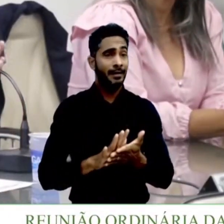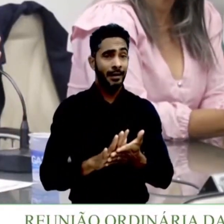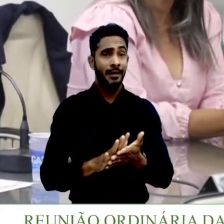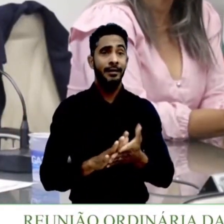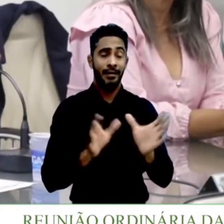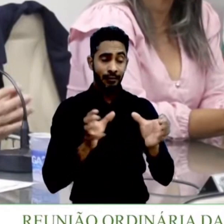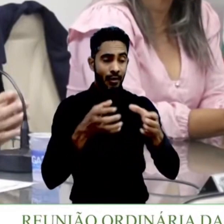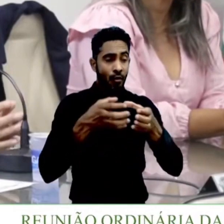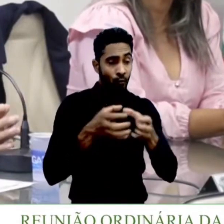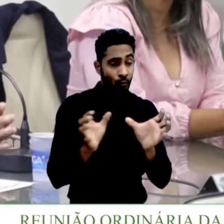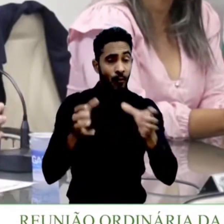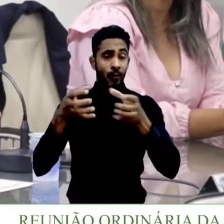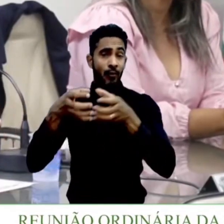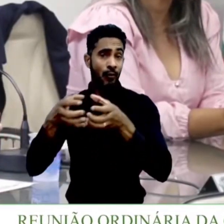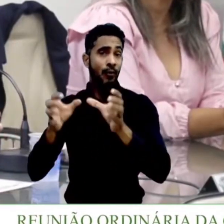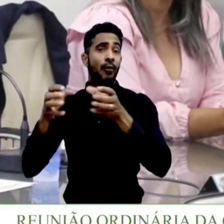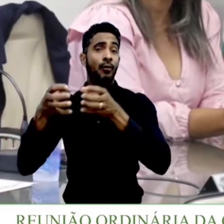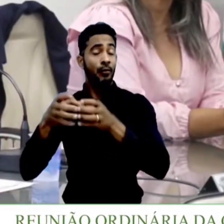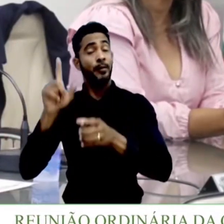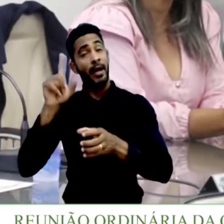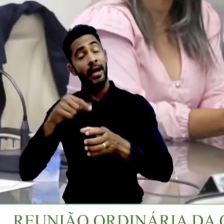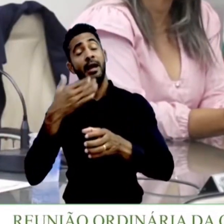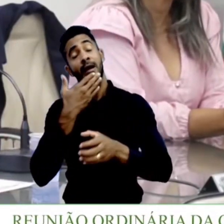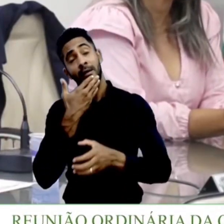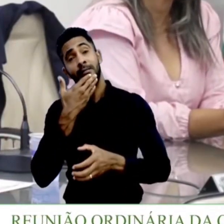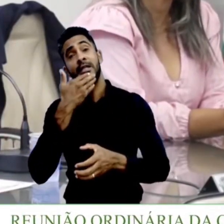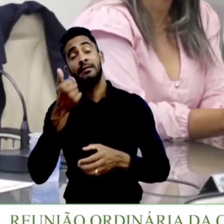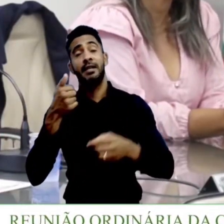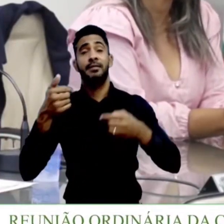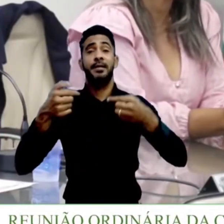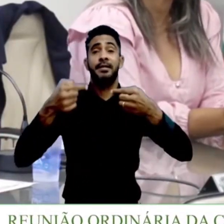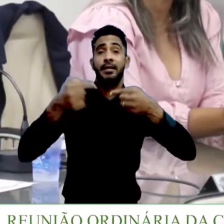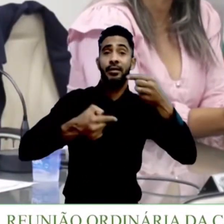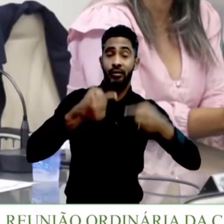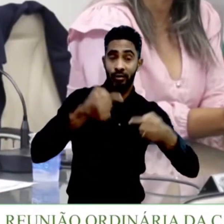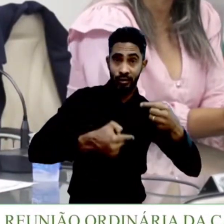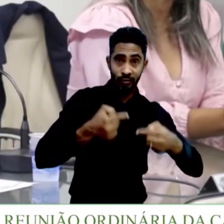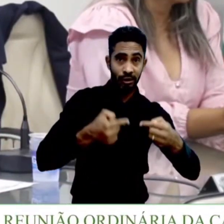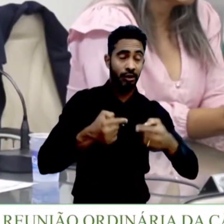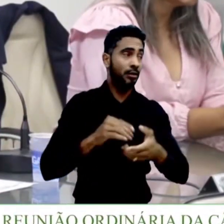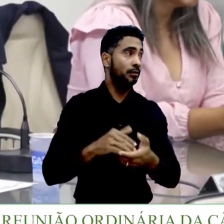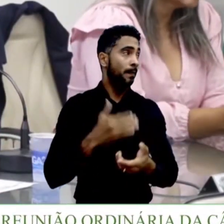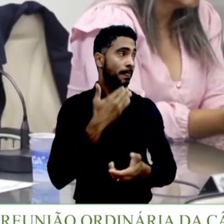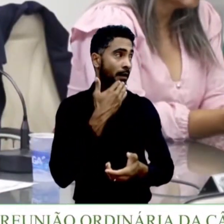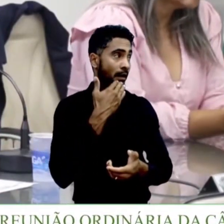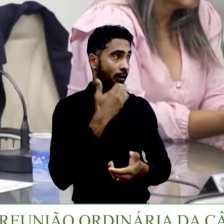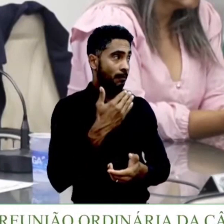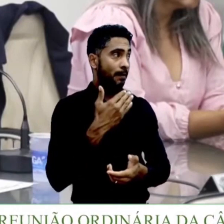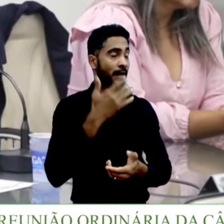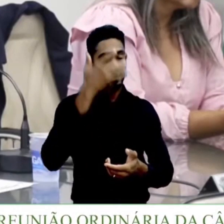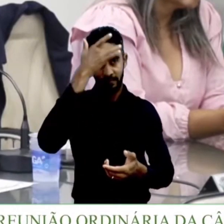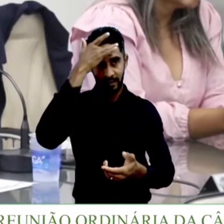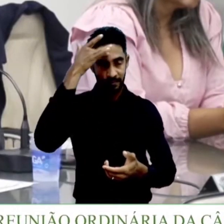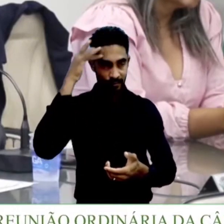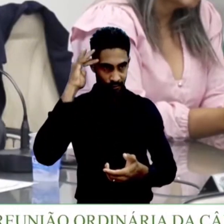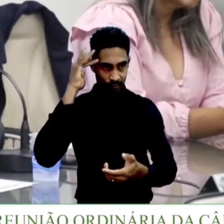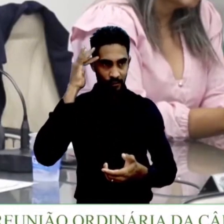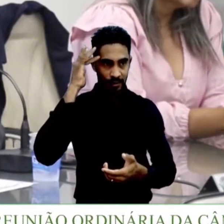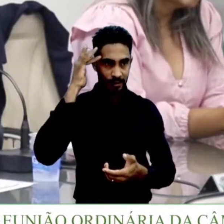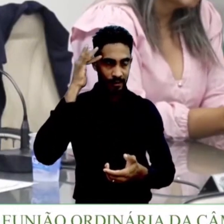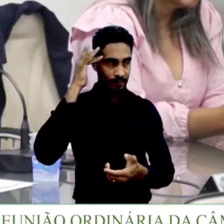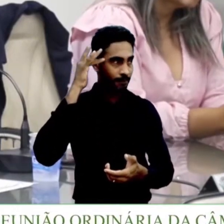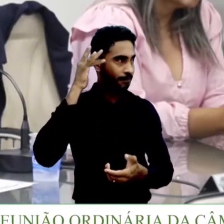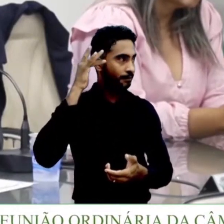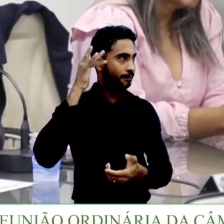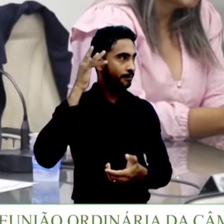vai classe por classe, vai ser muito mais fácil de ser discutido. Então, eu já peço aos servidores, principalmente às classes, vou dar esse